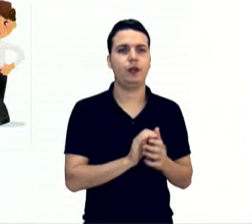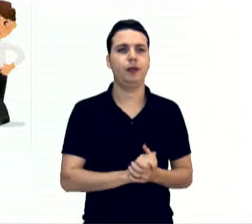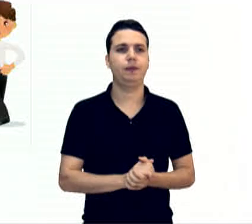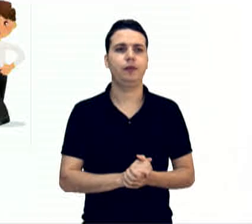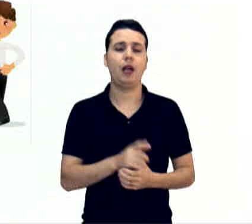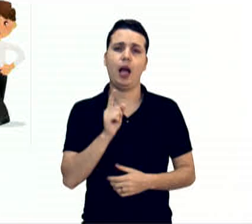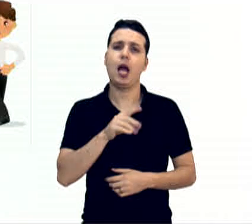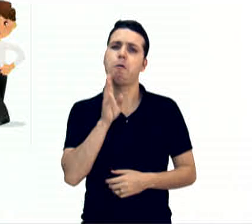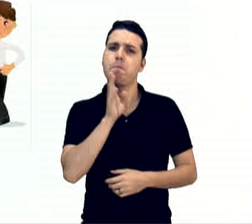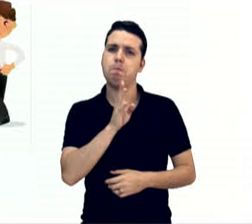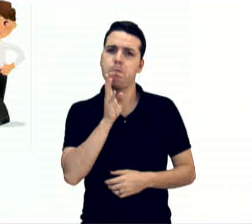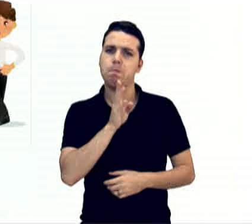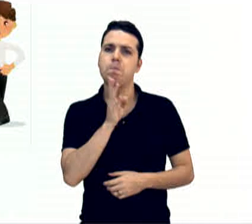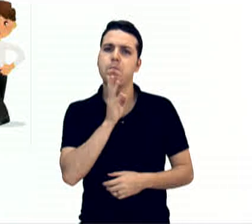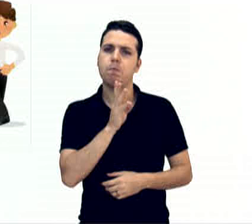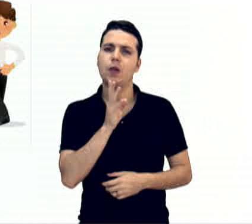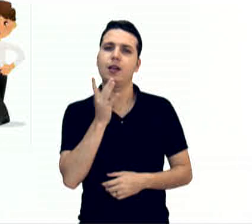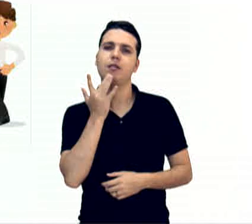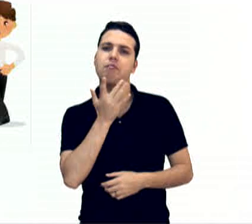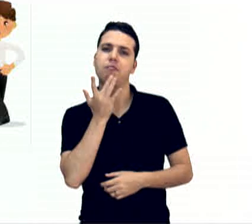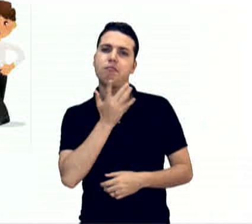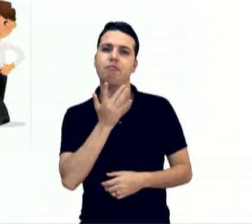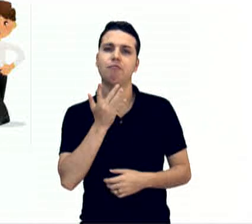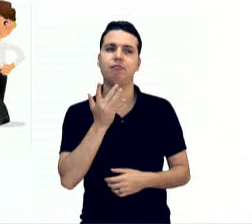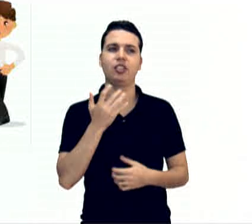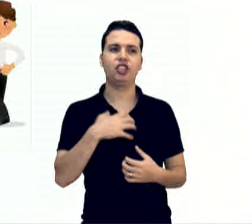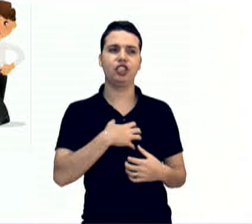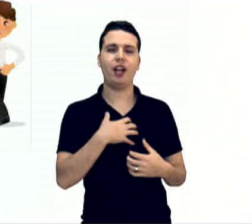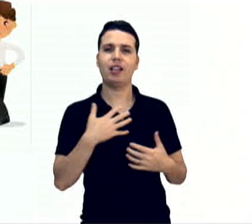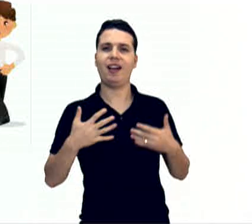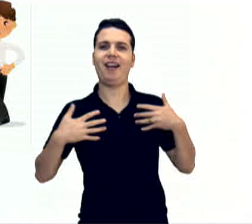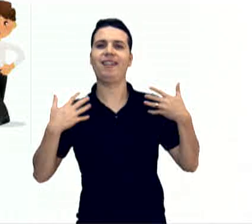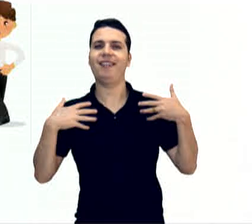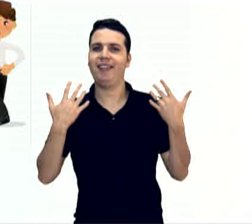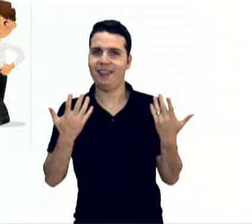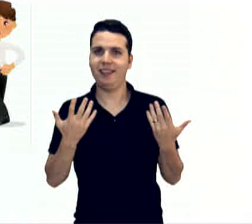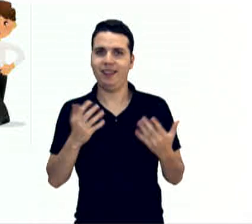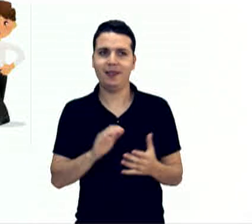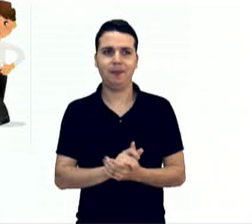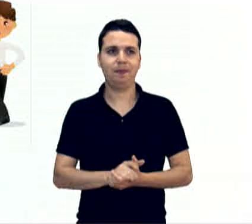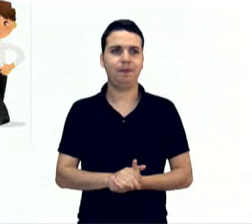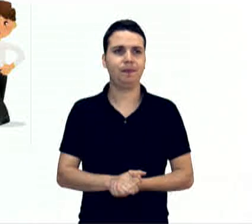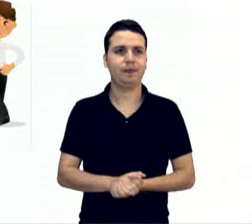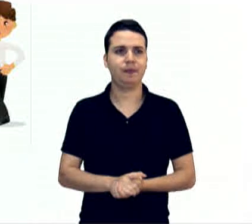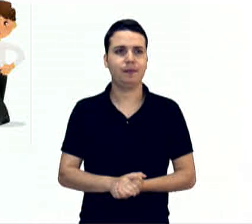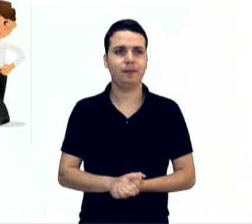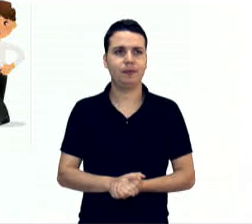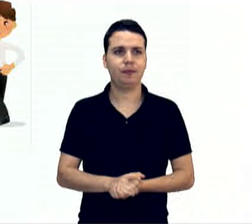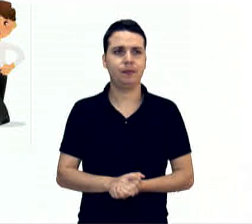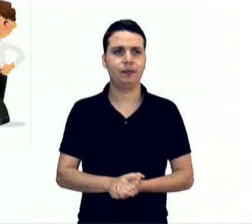e divertida, né? Como já está dizendo ali, é bem alegre, tá?